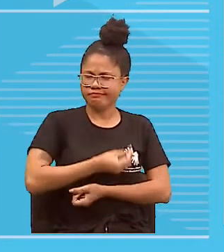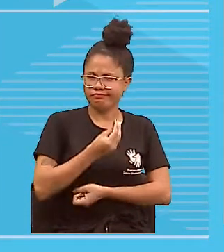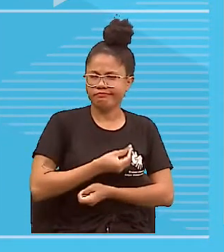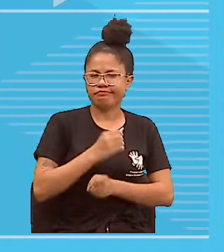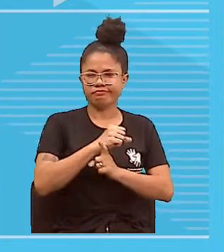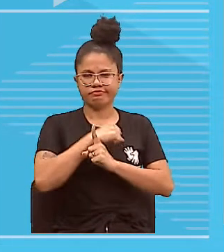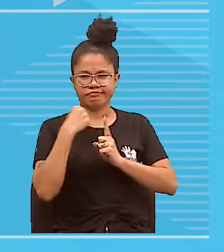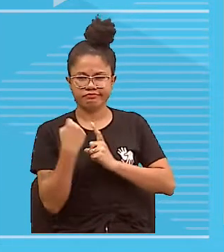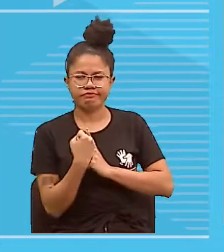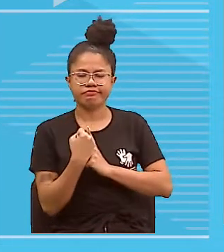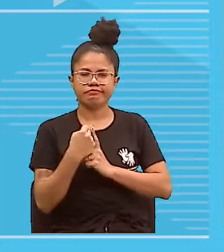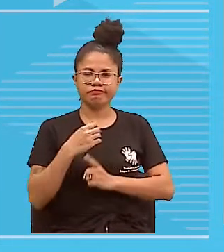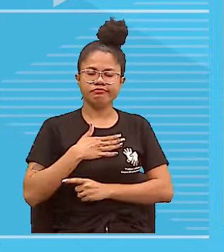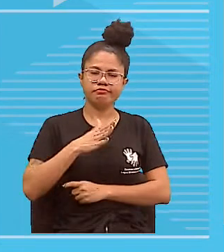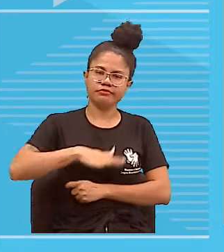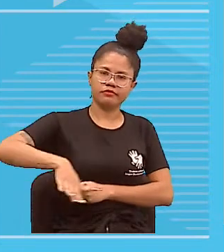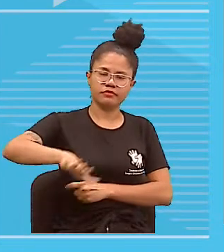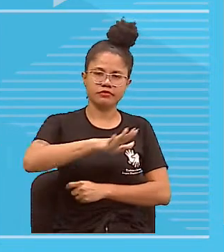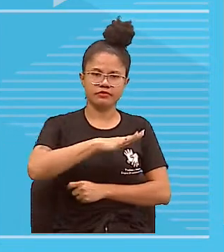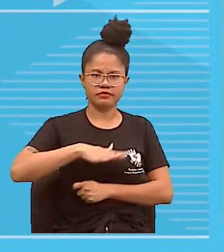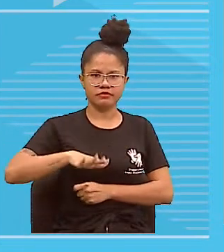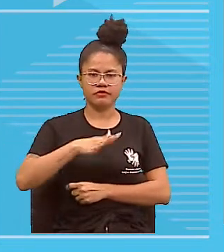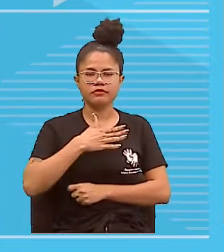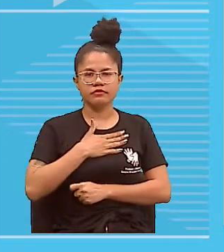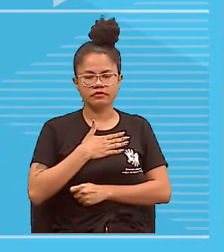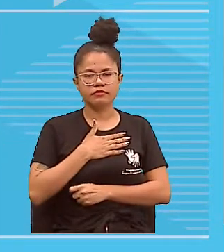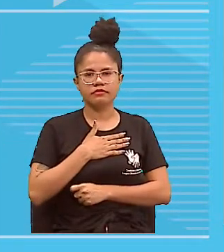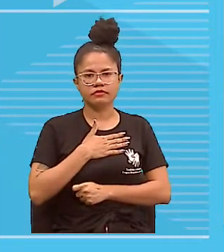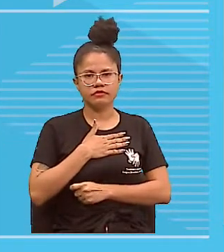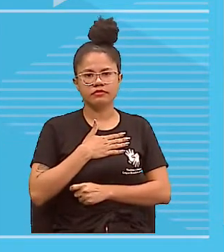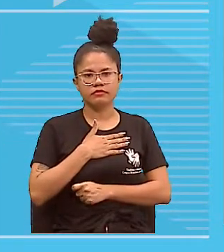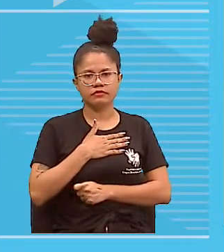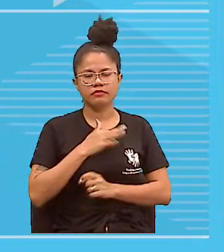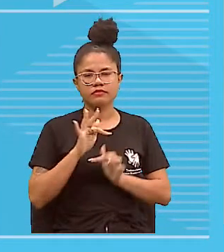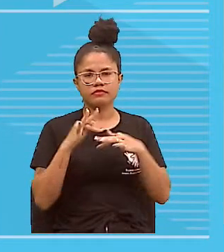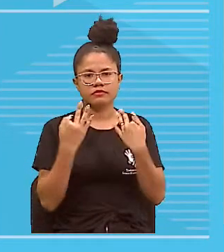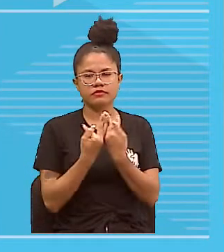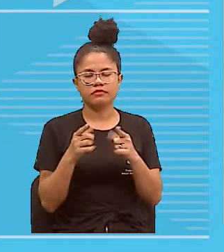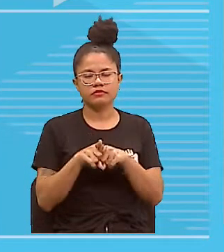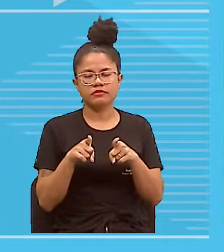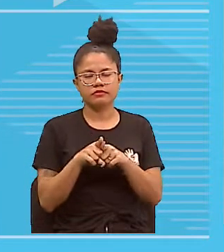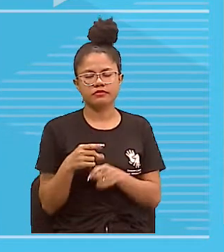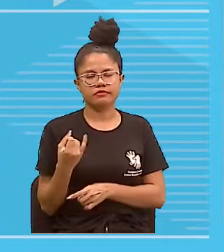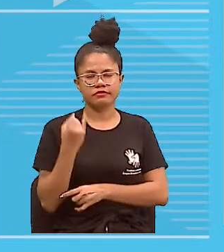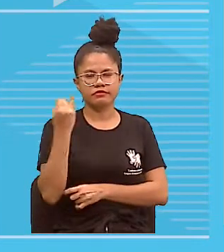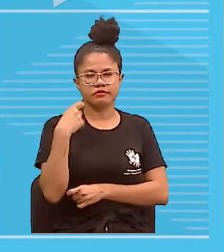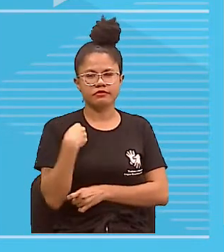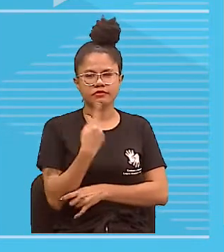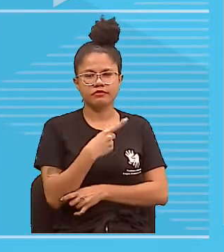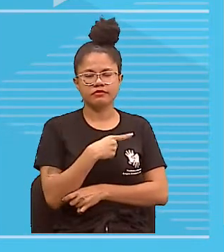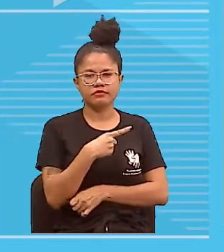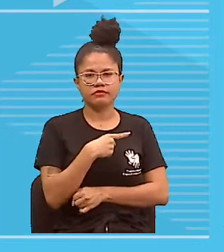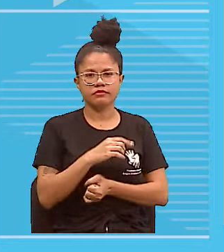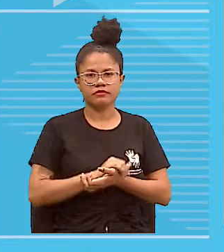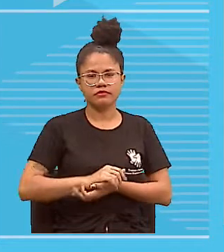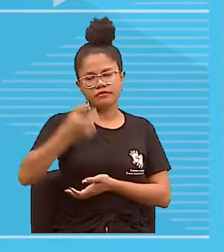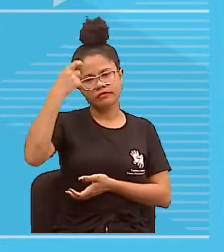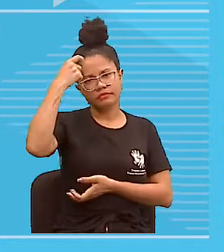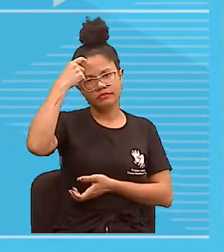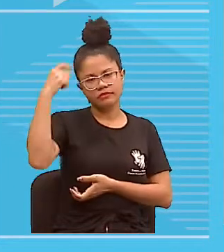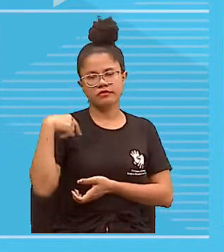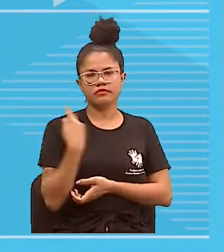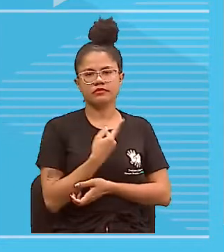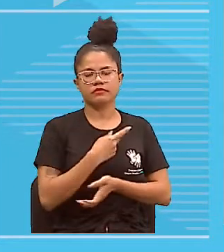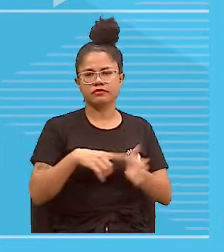existir no meu espaço, na minha família. Então, é muito importante quando a gente tem consciência dos nossos direitos, a gente também ter consciência